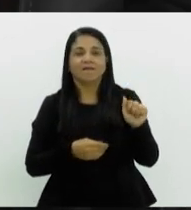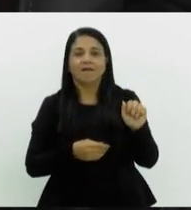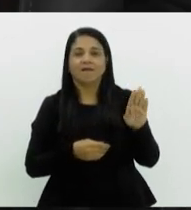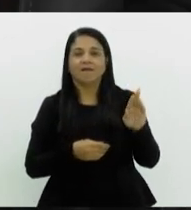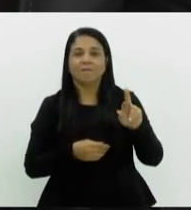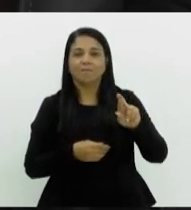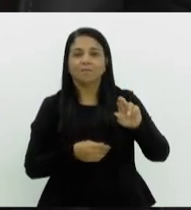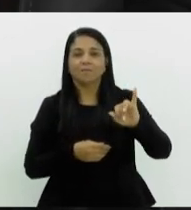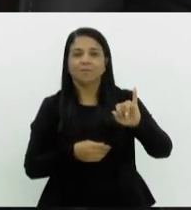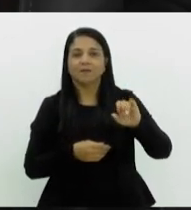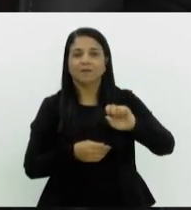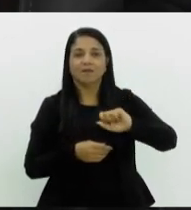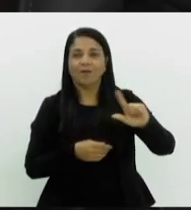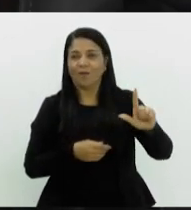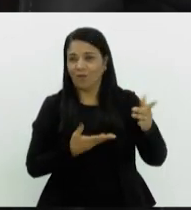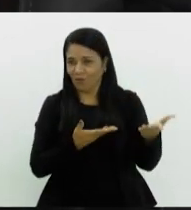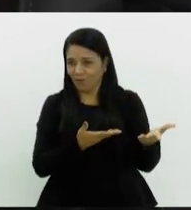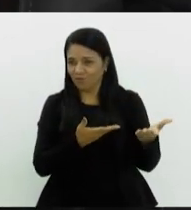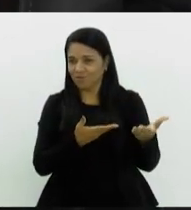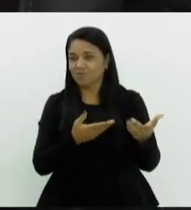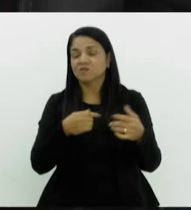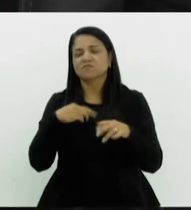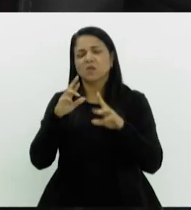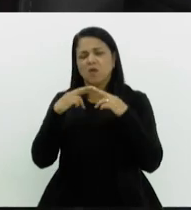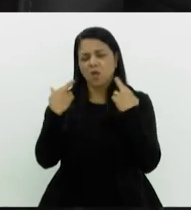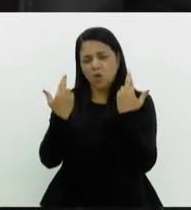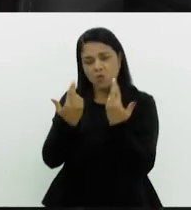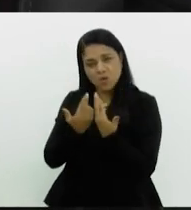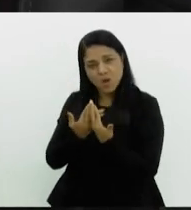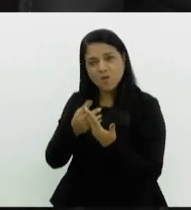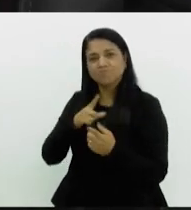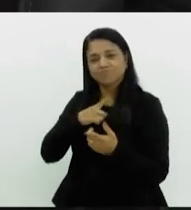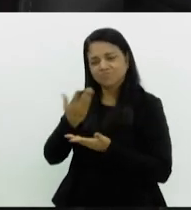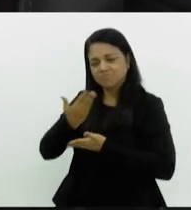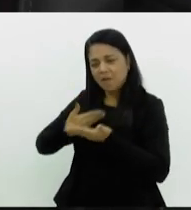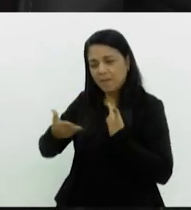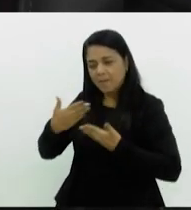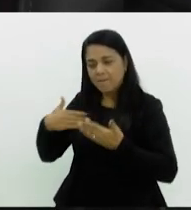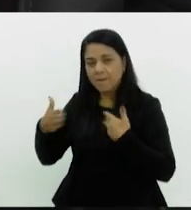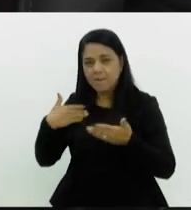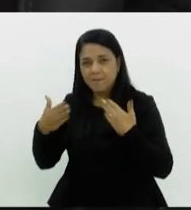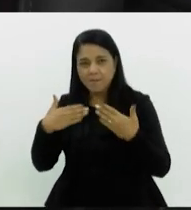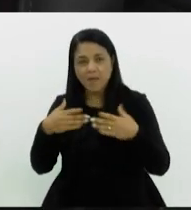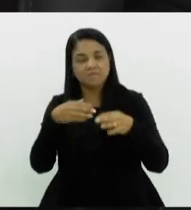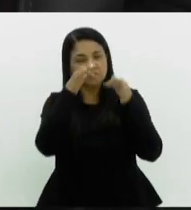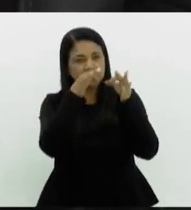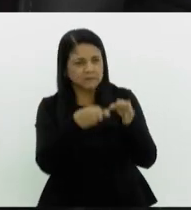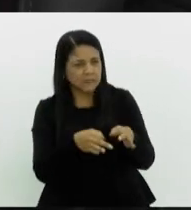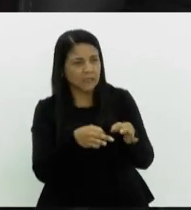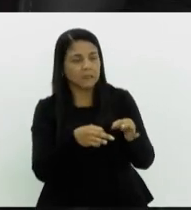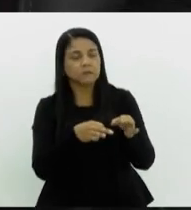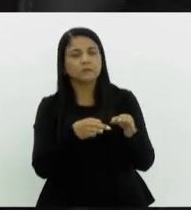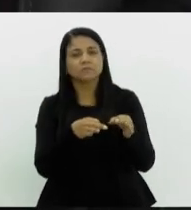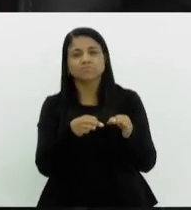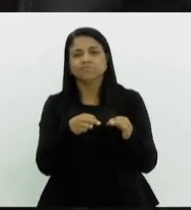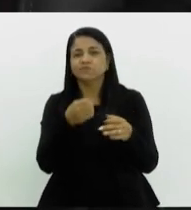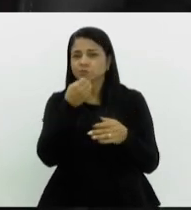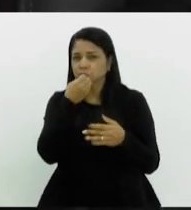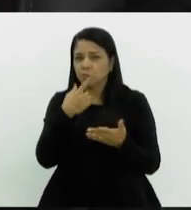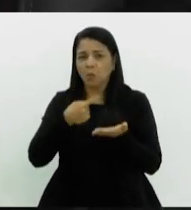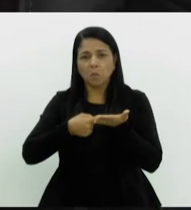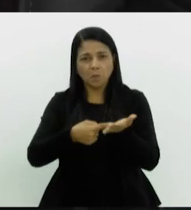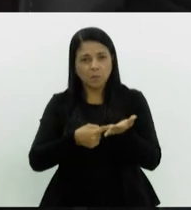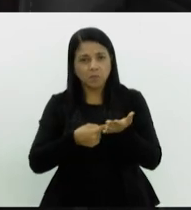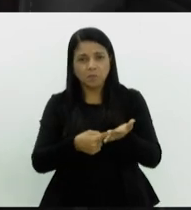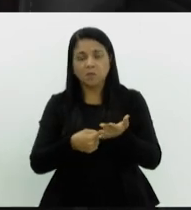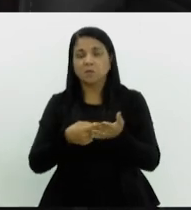ele veio e nós participamos de uma reunião em que tudo ficou acertado e foi muito bom. E hoje temos,